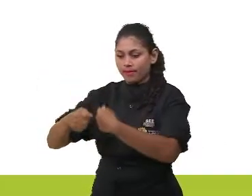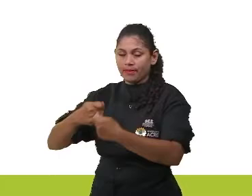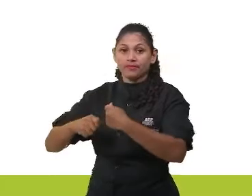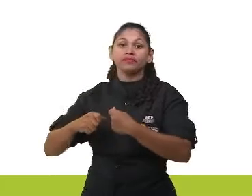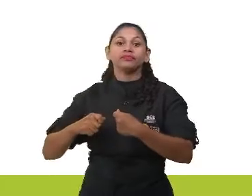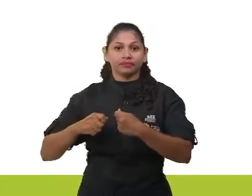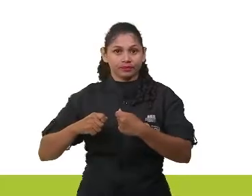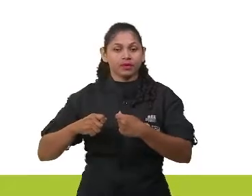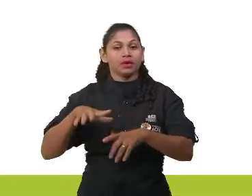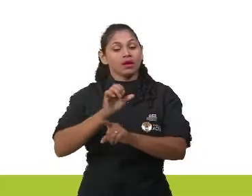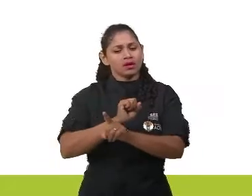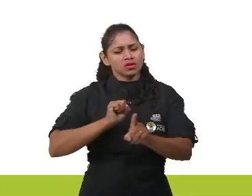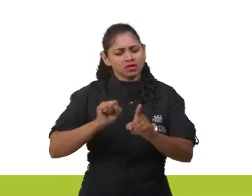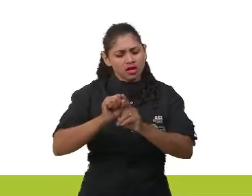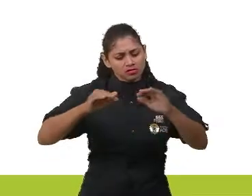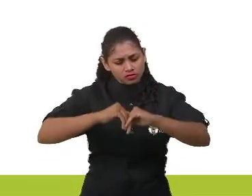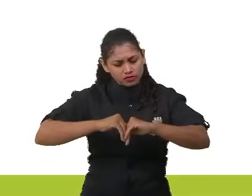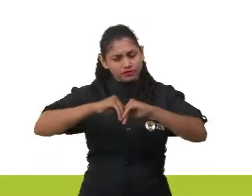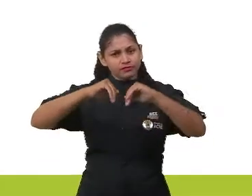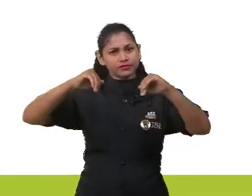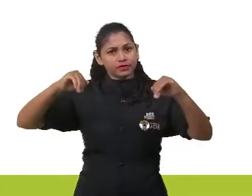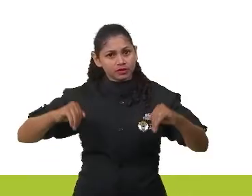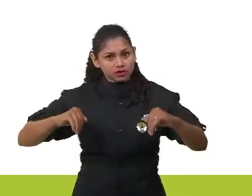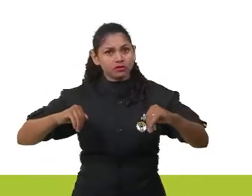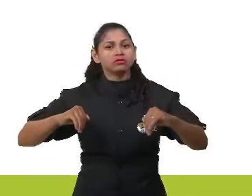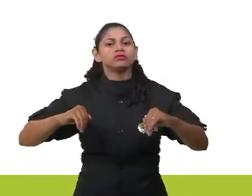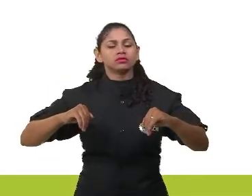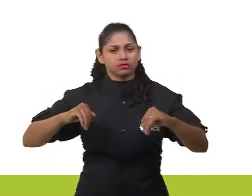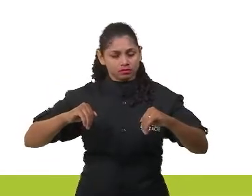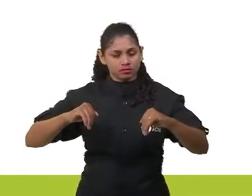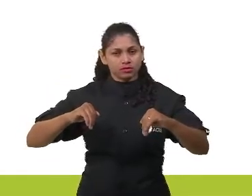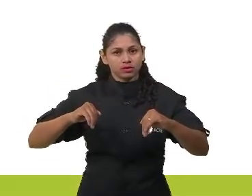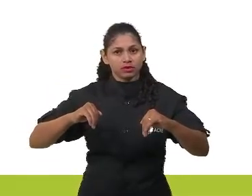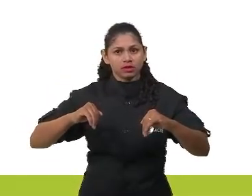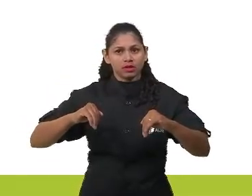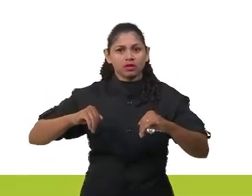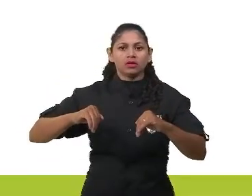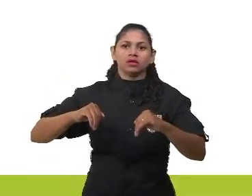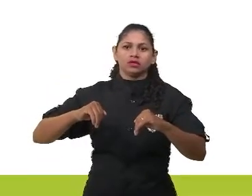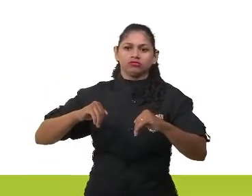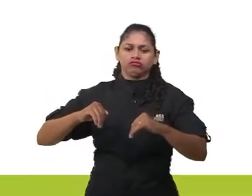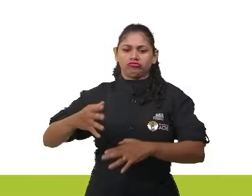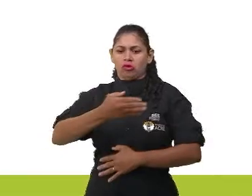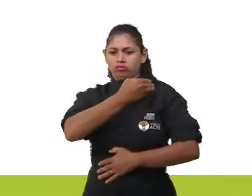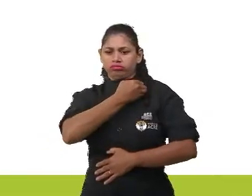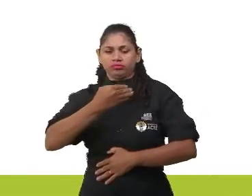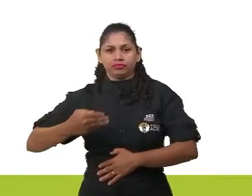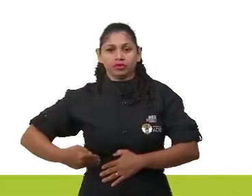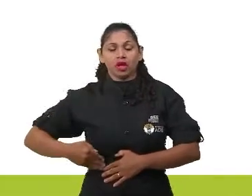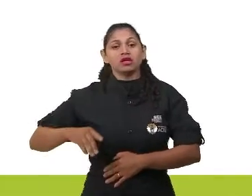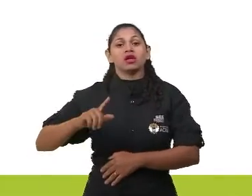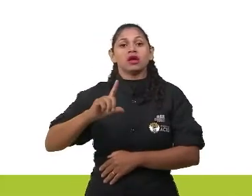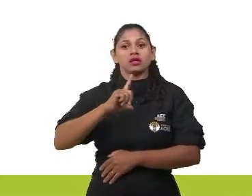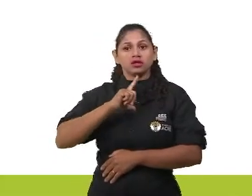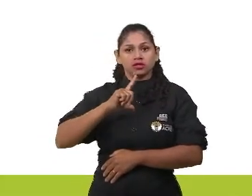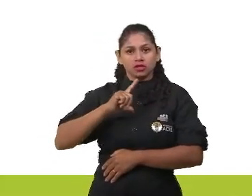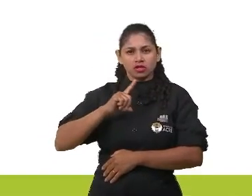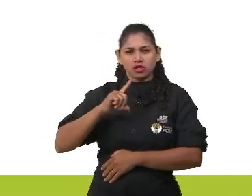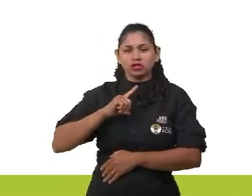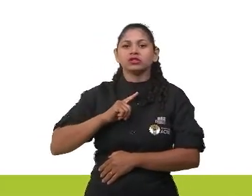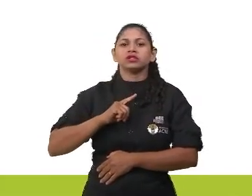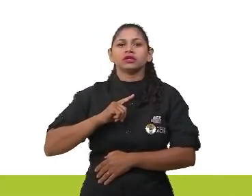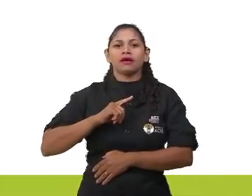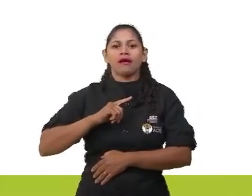dividida em estamentos, ou seja, uma sociedade completamente hierarquizada, onde você tinha um clero, que era a igreja, a